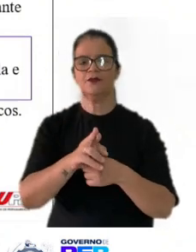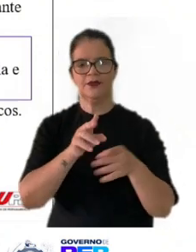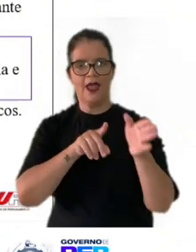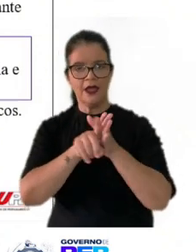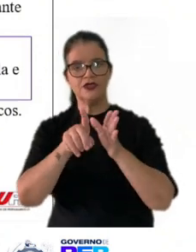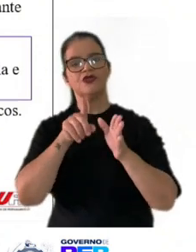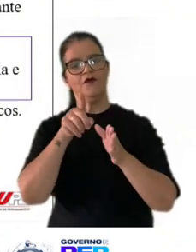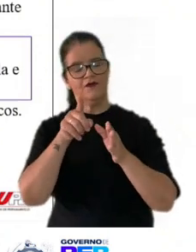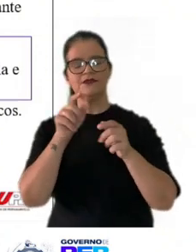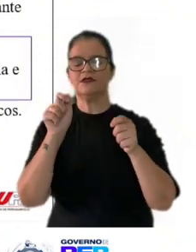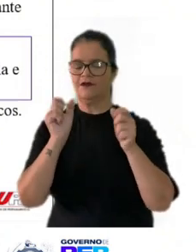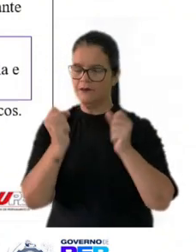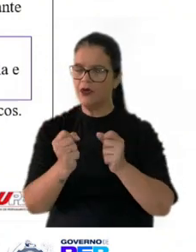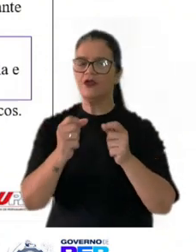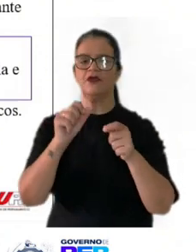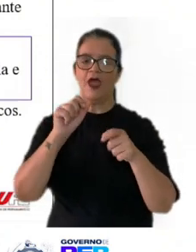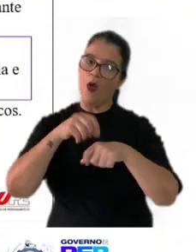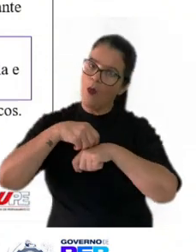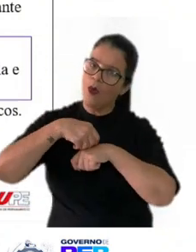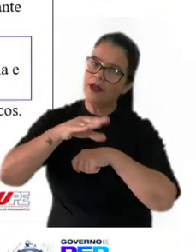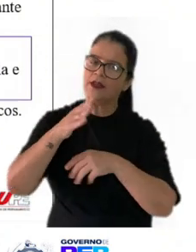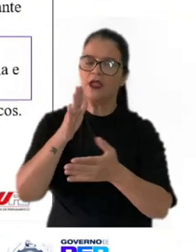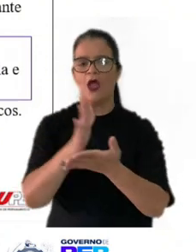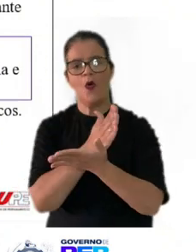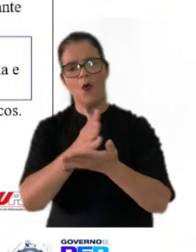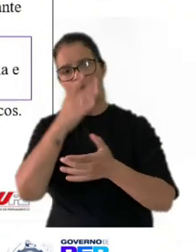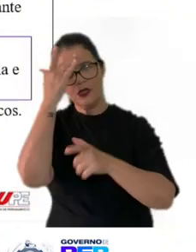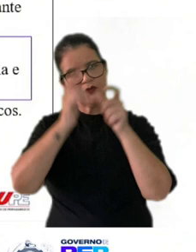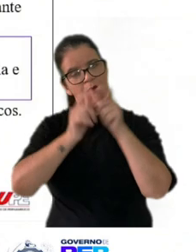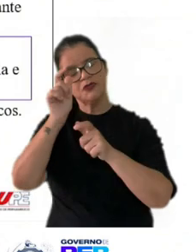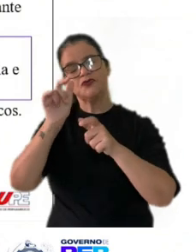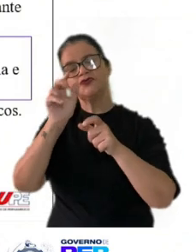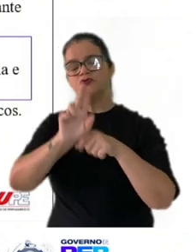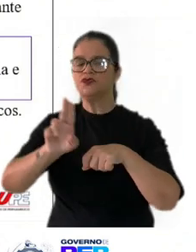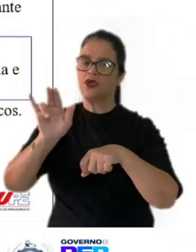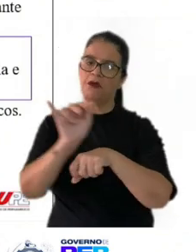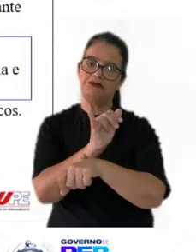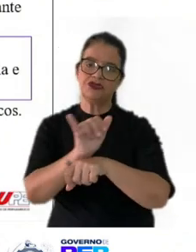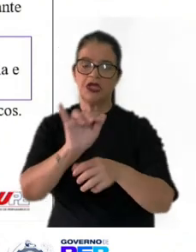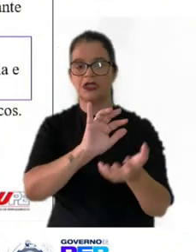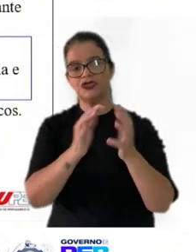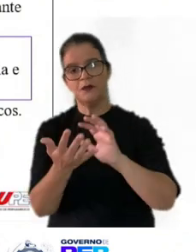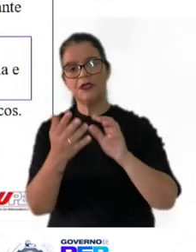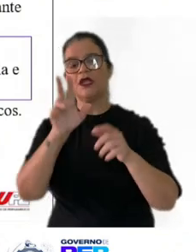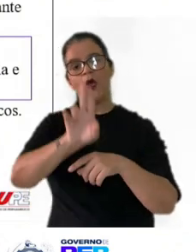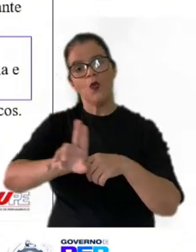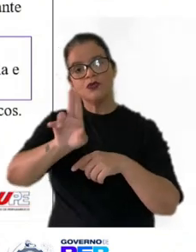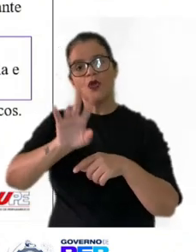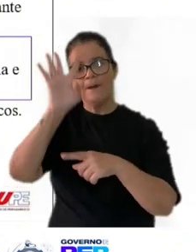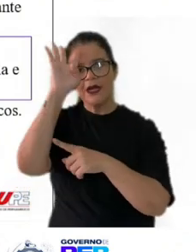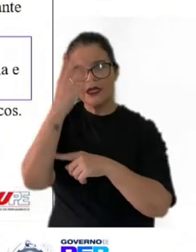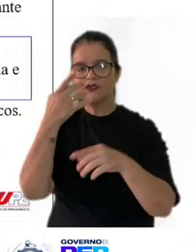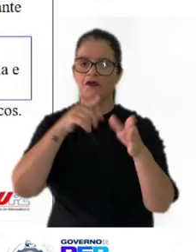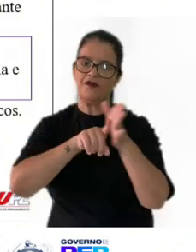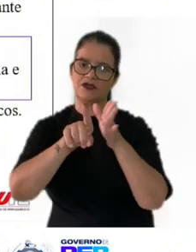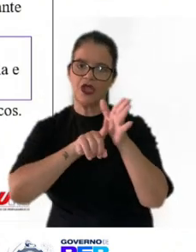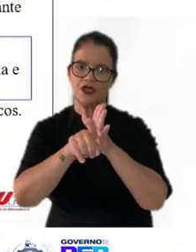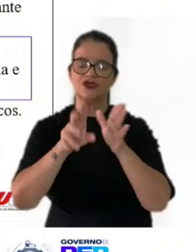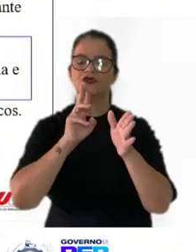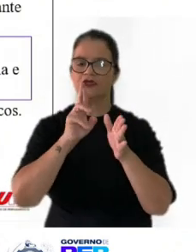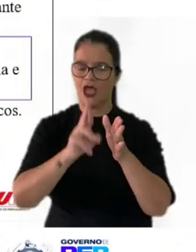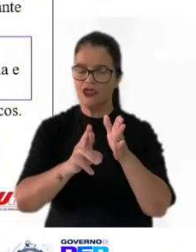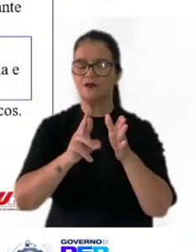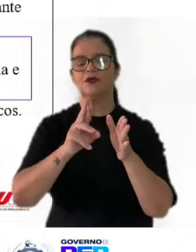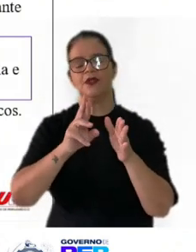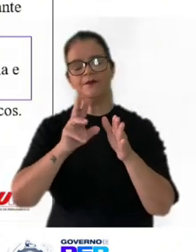tá é uma dica que algumas pessoas usam uma maneira uma estratégia que algumas pessoas usam pra resolver as questões e aí ao invés de ler o texto